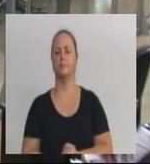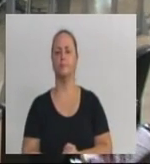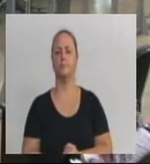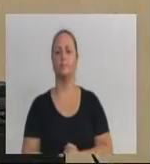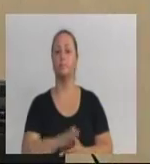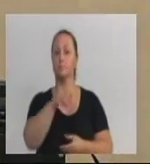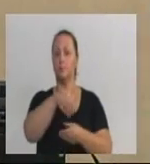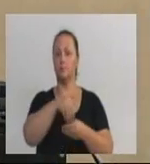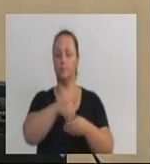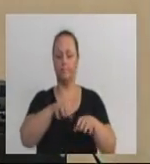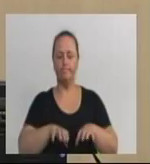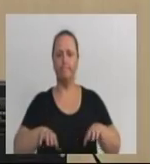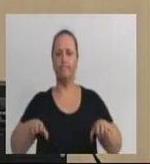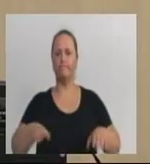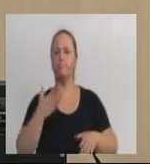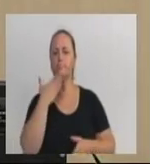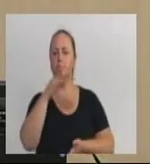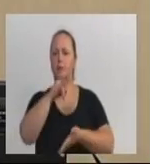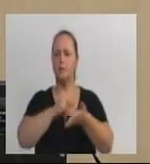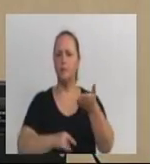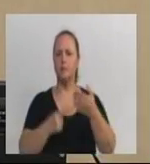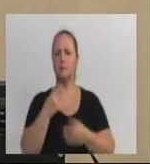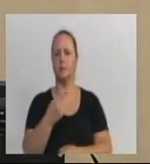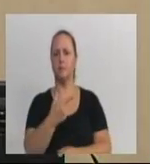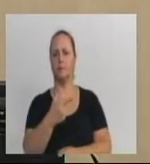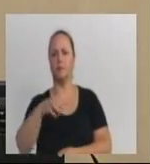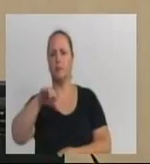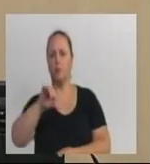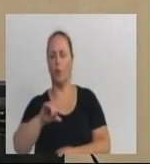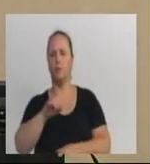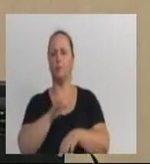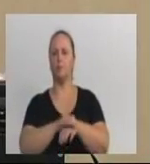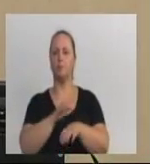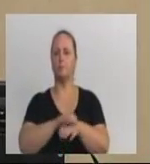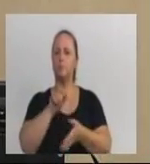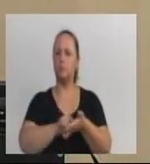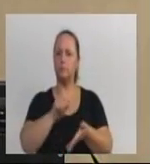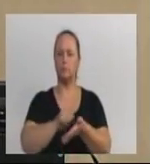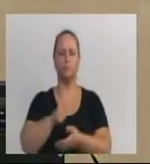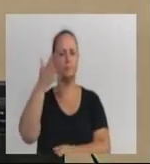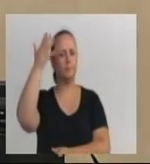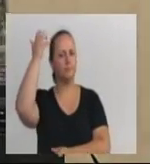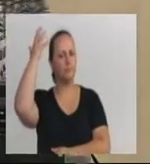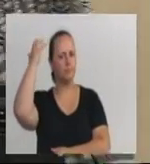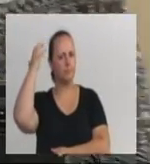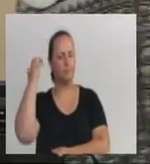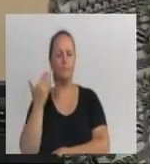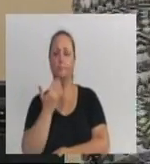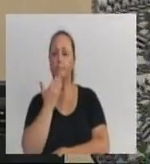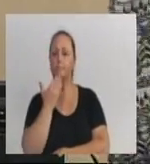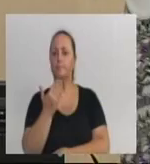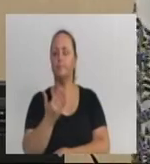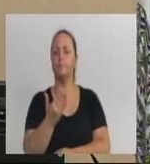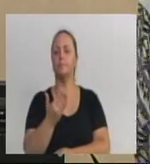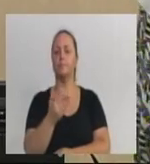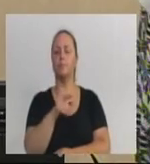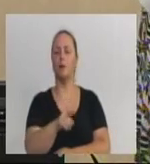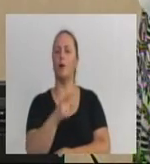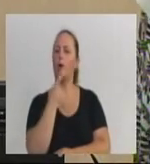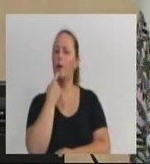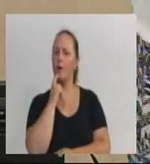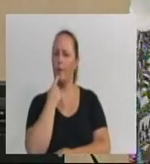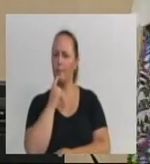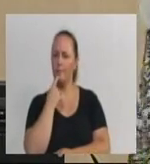Votação em separado, requerimento 129, de autoria do vereador Ivan Nats, solicitação feita pelo vereador Robinho.